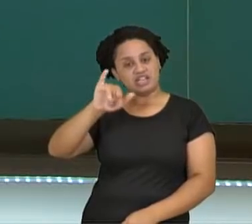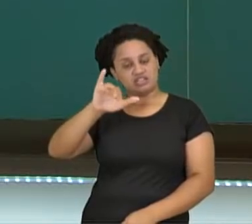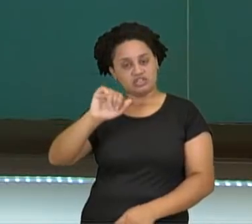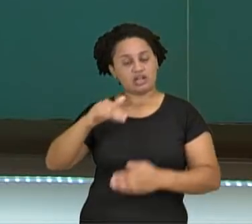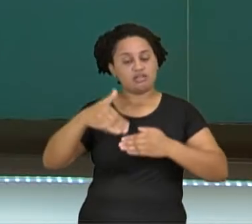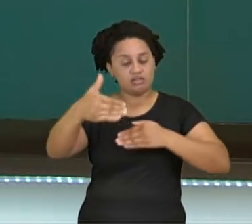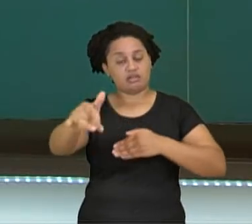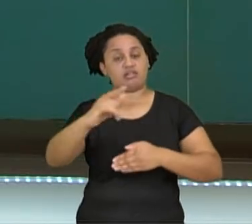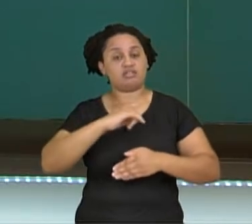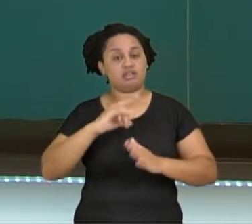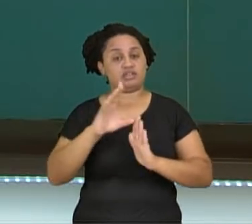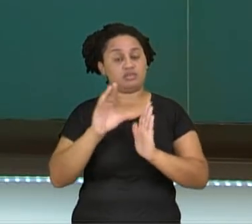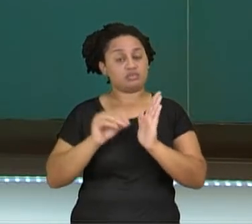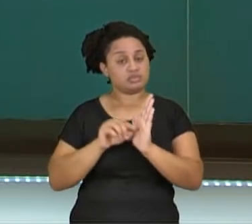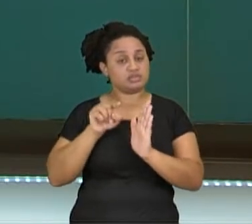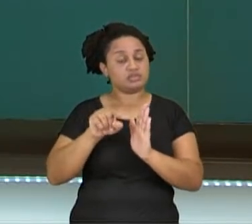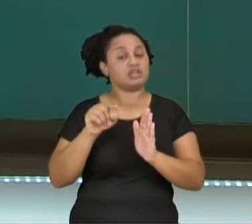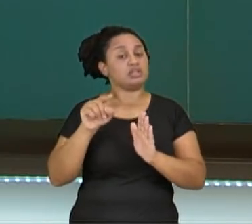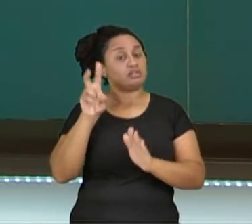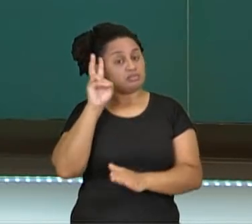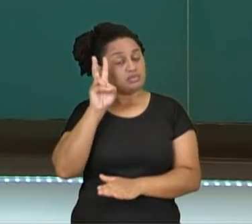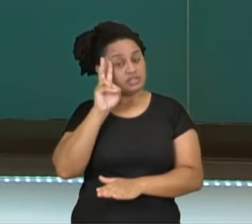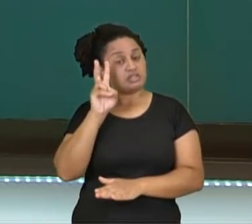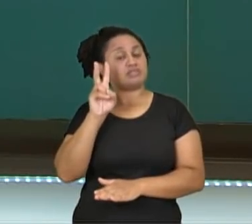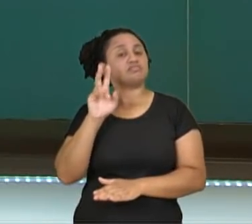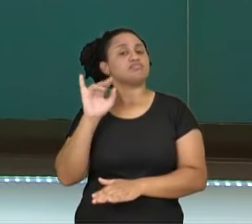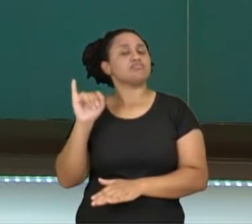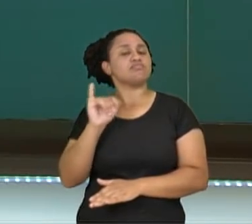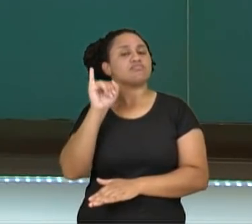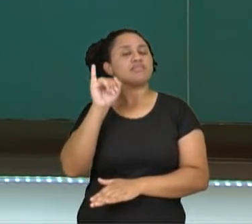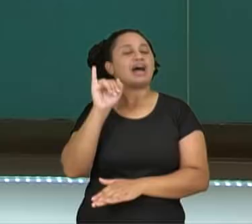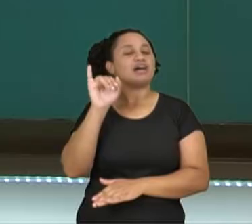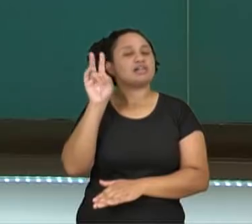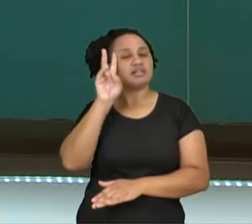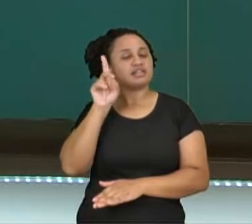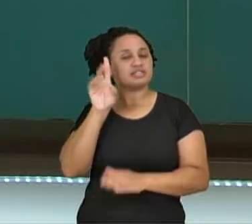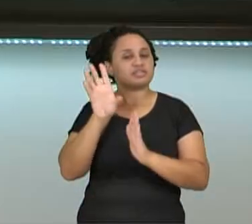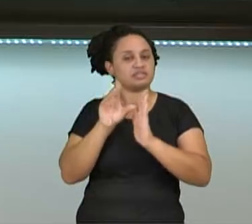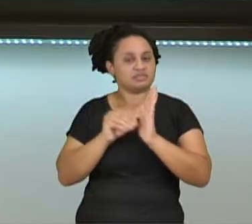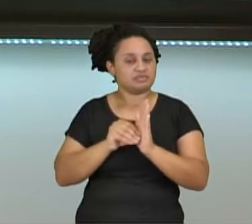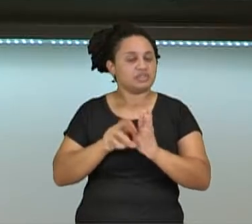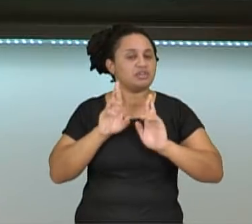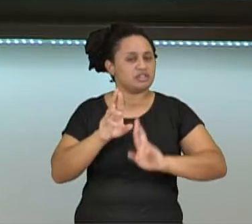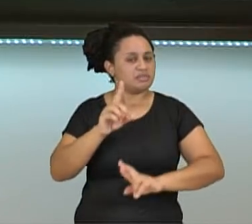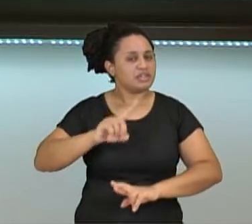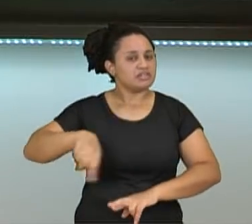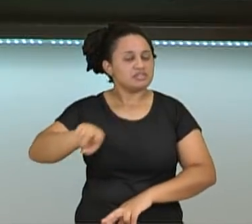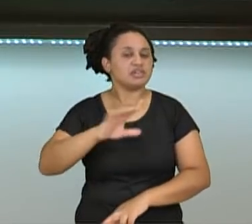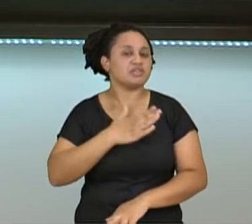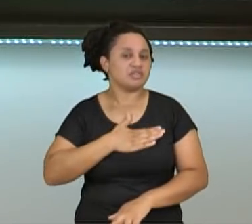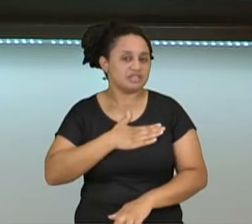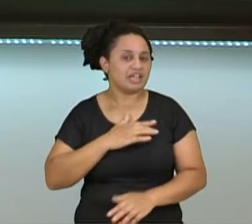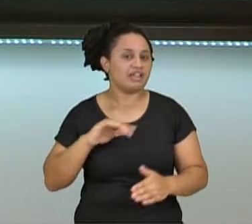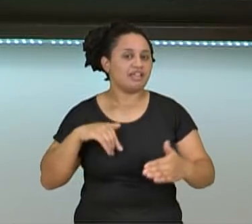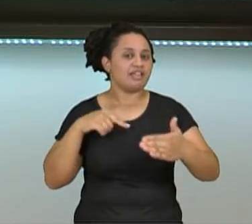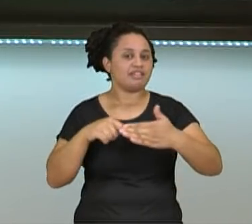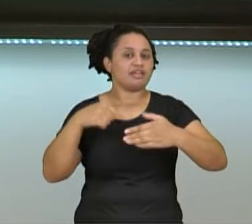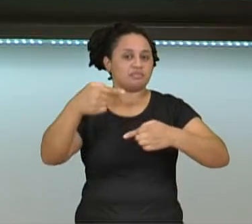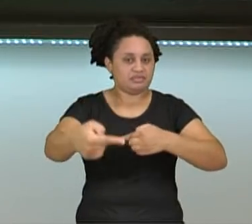você relembrar como ocorrem esses processos dentro do seu organismo. Tudo bem? Espero que vocês tenham gostado. Até a próxima!